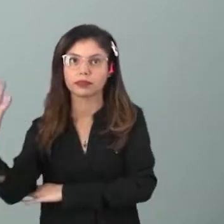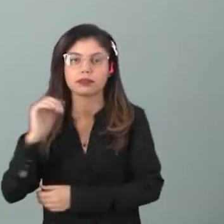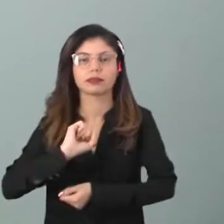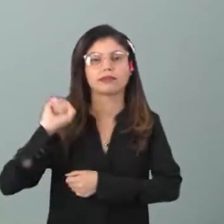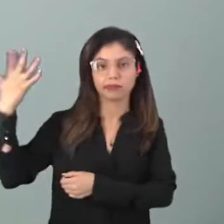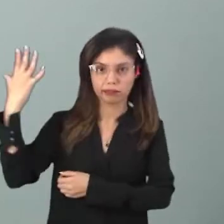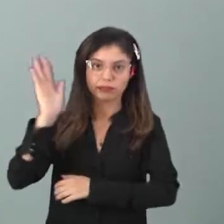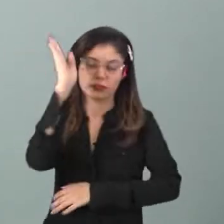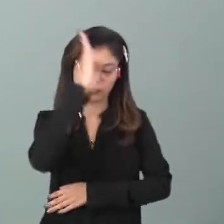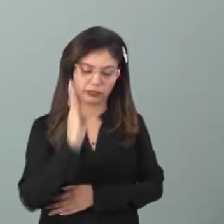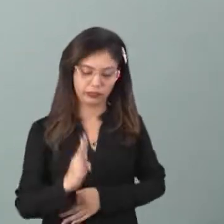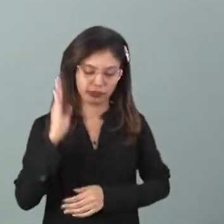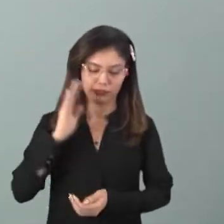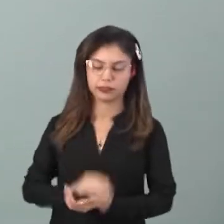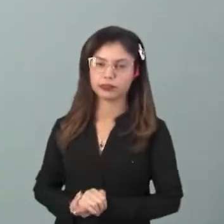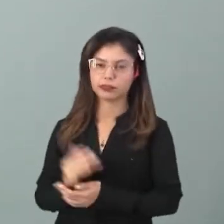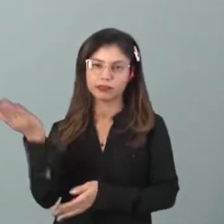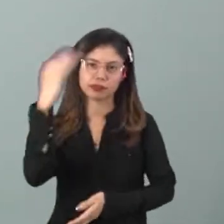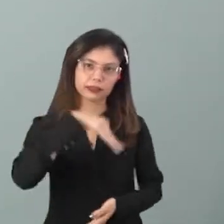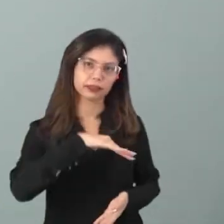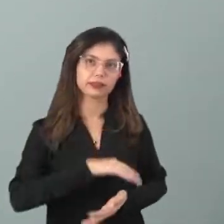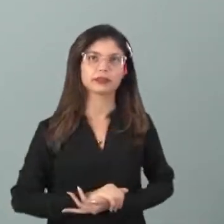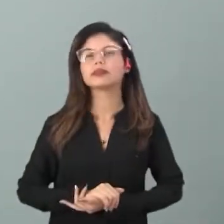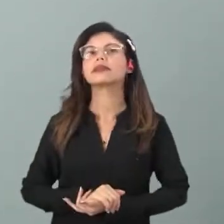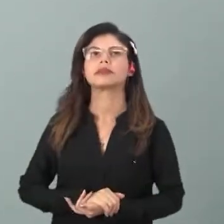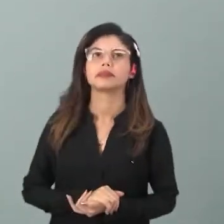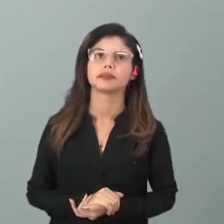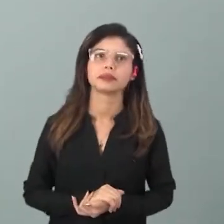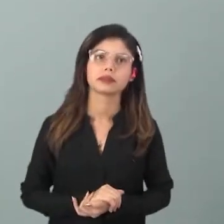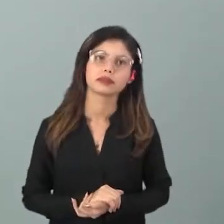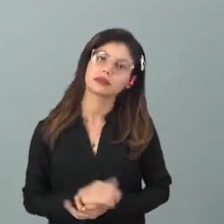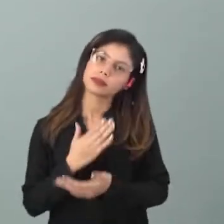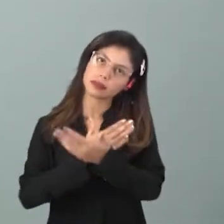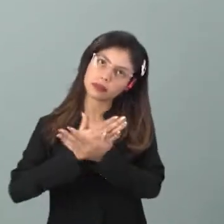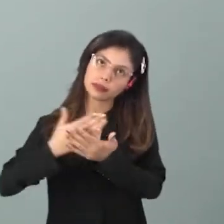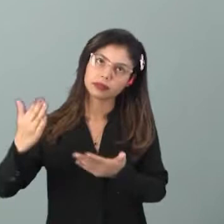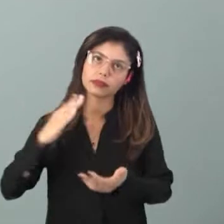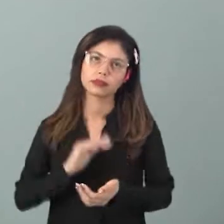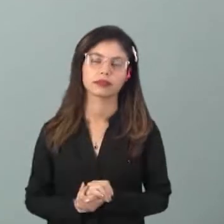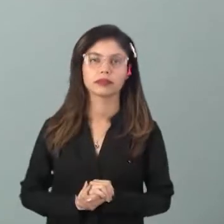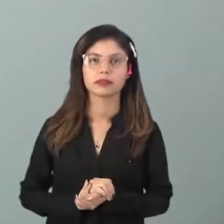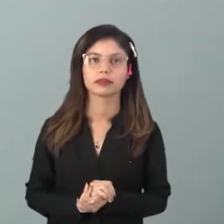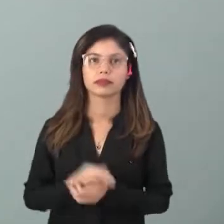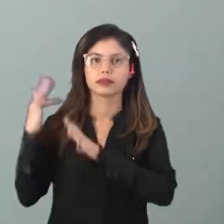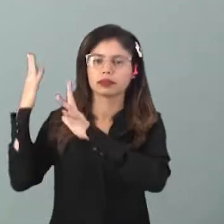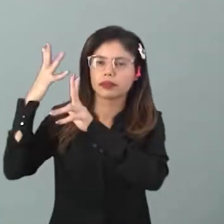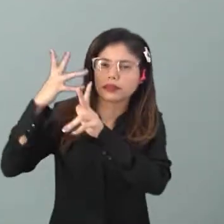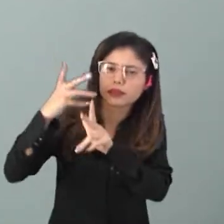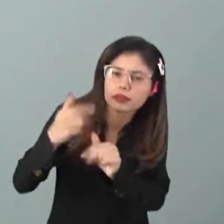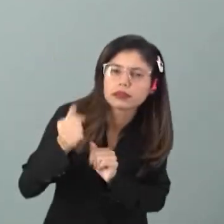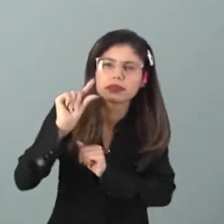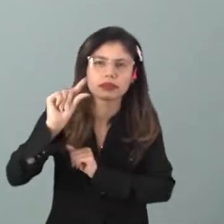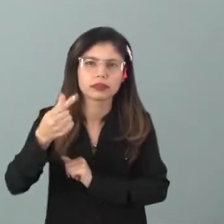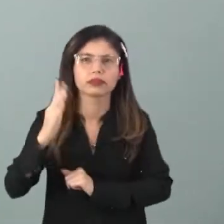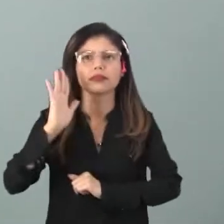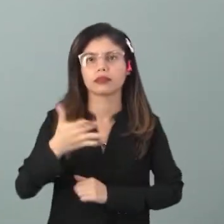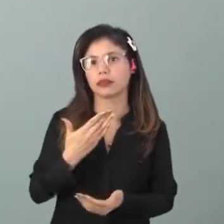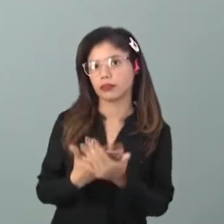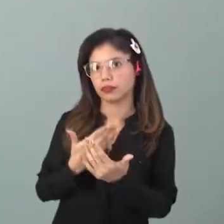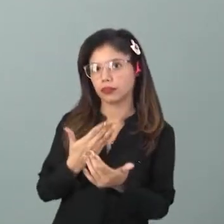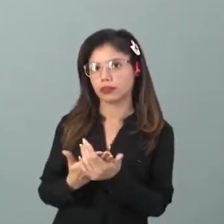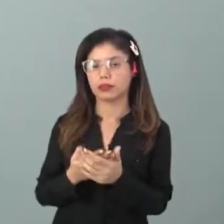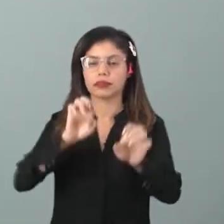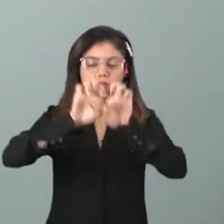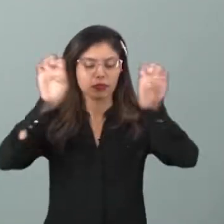seus acontecimentos no Brasil. Vamos lá? Então, para começar, a gente vai resgatar um pouquinho aí do que a gente vem estudando